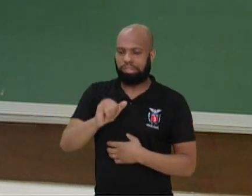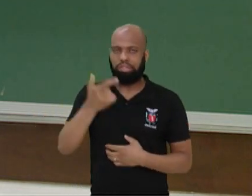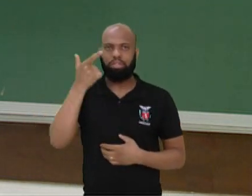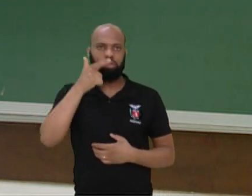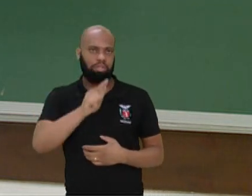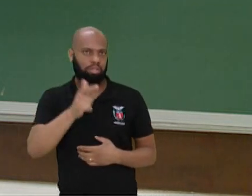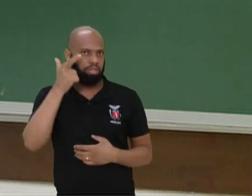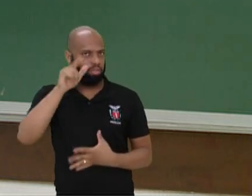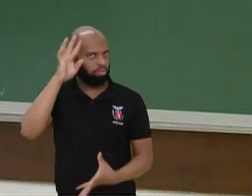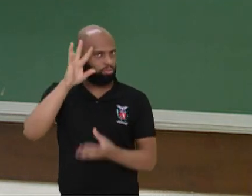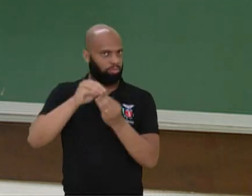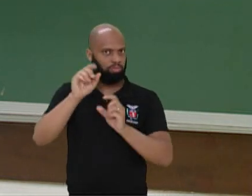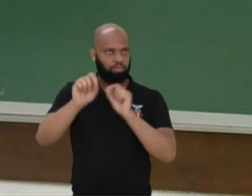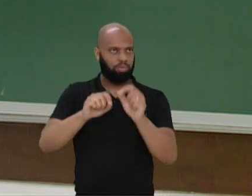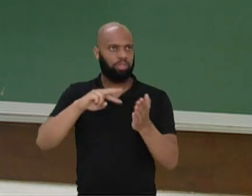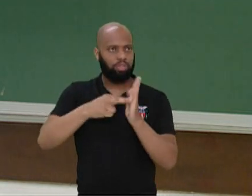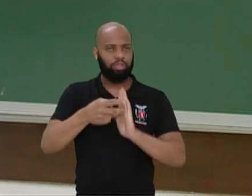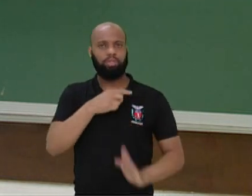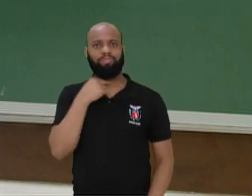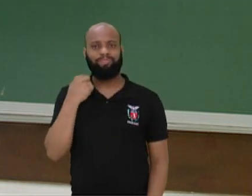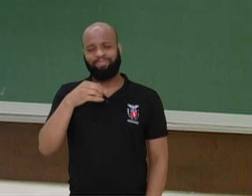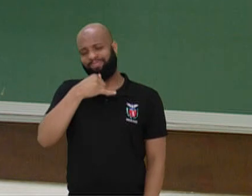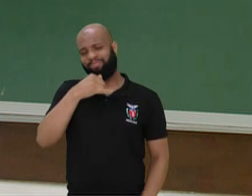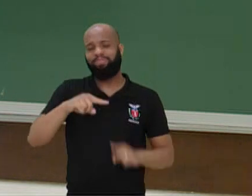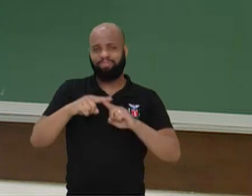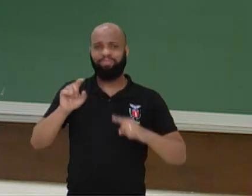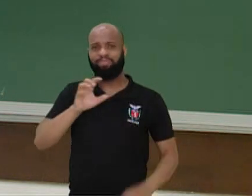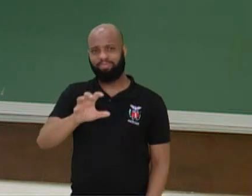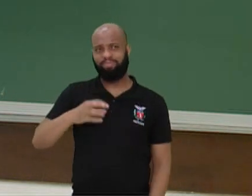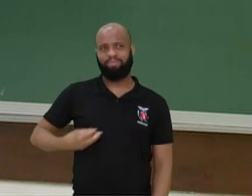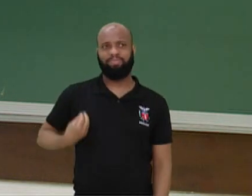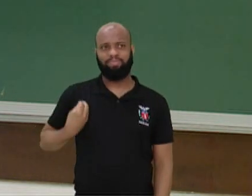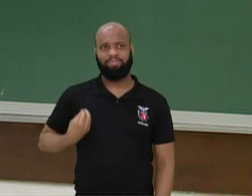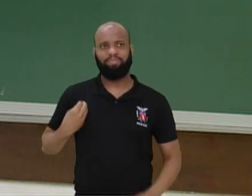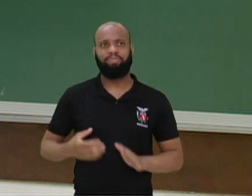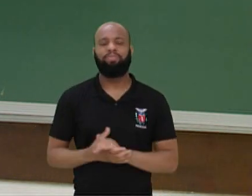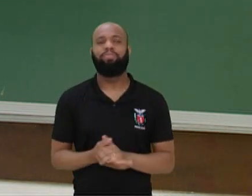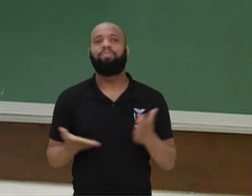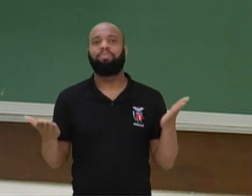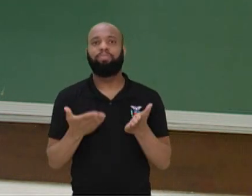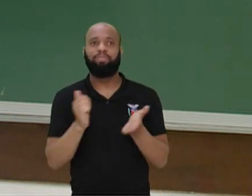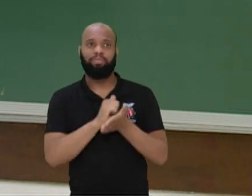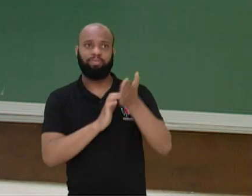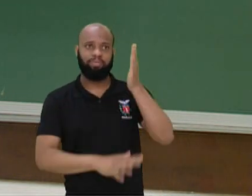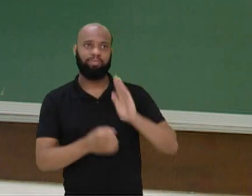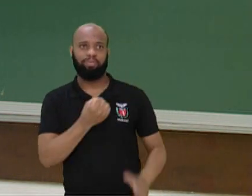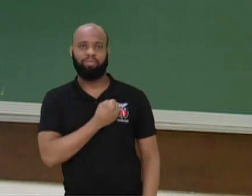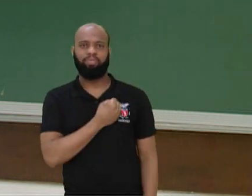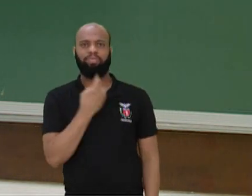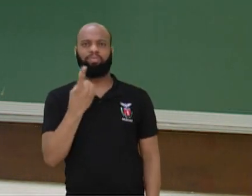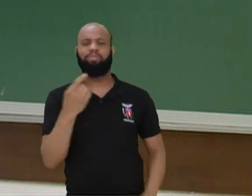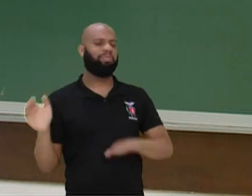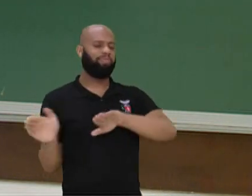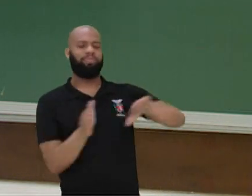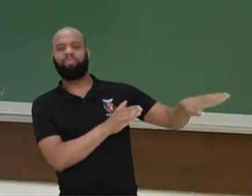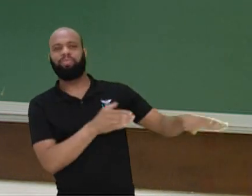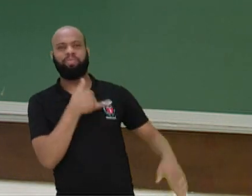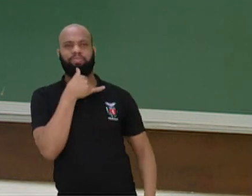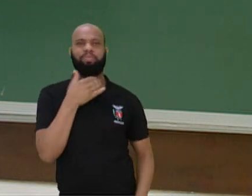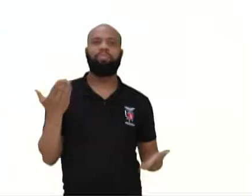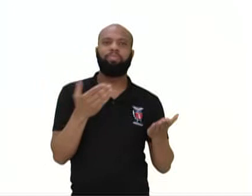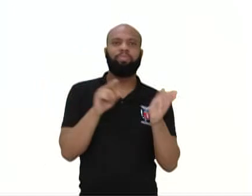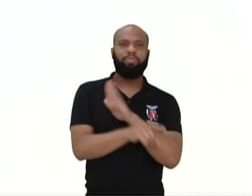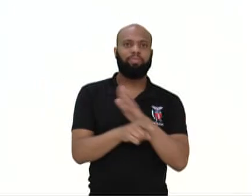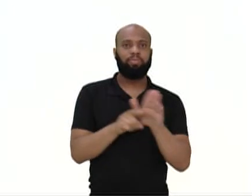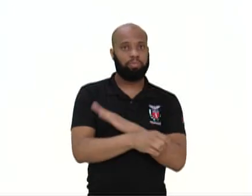mais. Triste, né, gente? Mas é verdade. Então, chega de tristeza. Vamos para a atividade